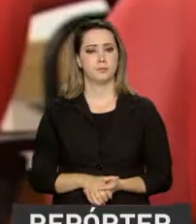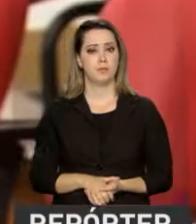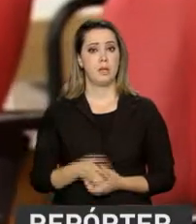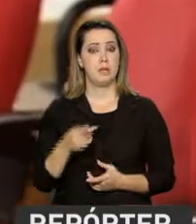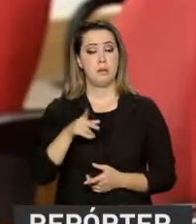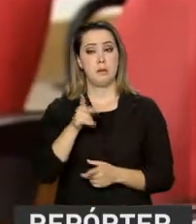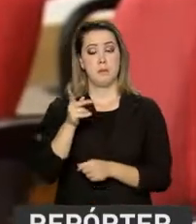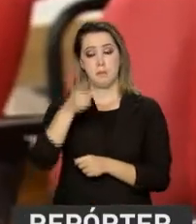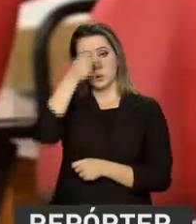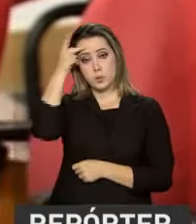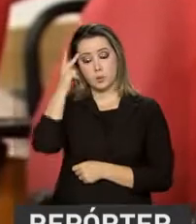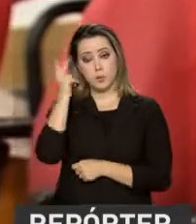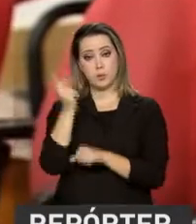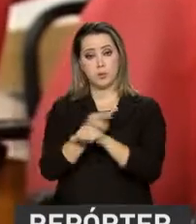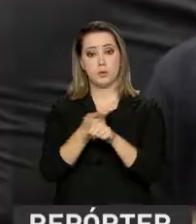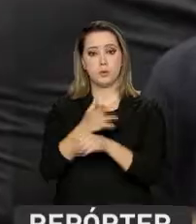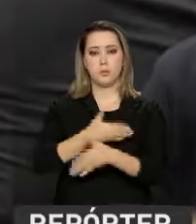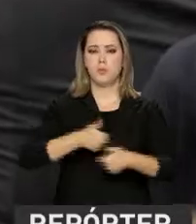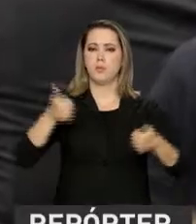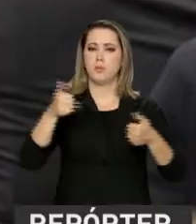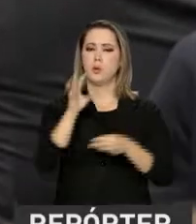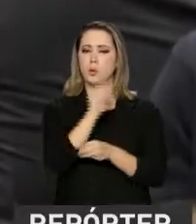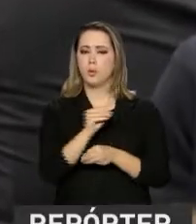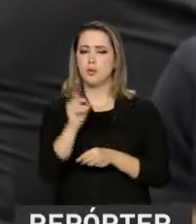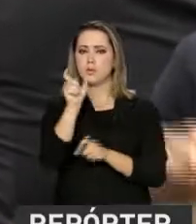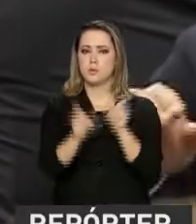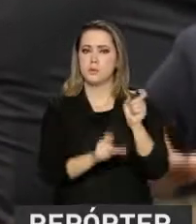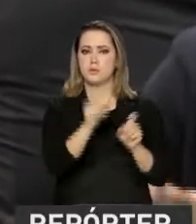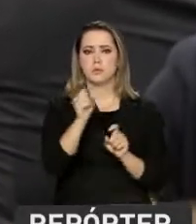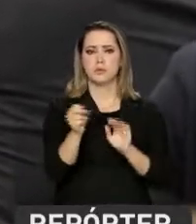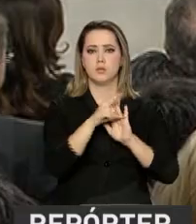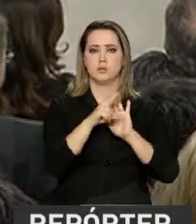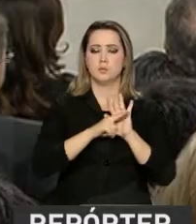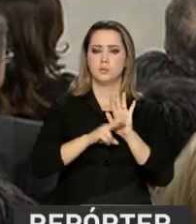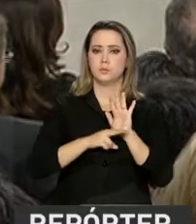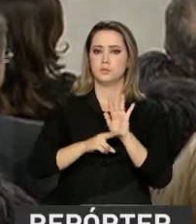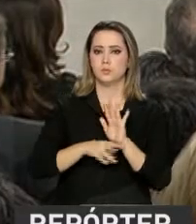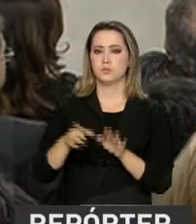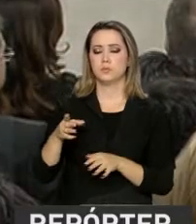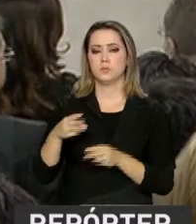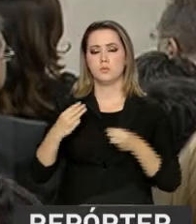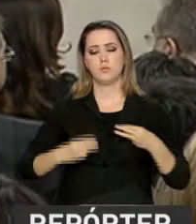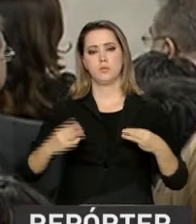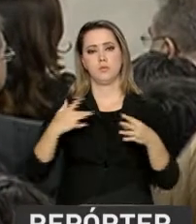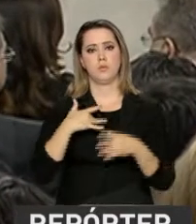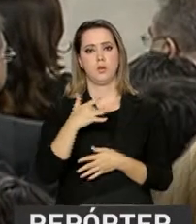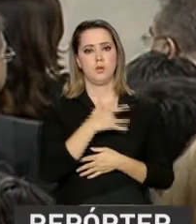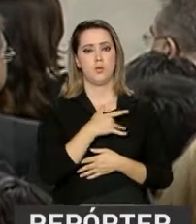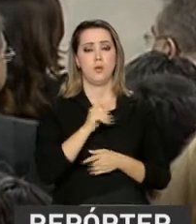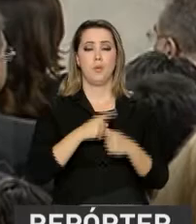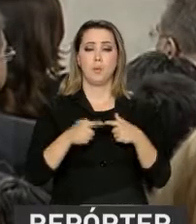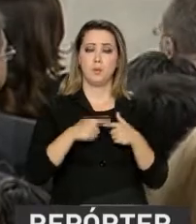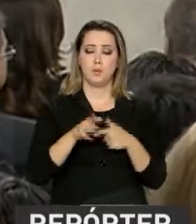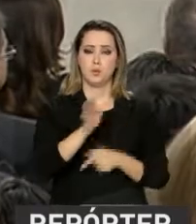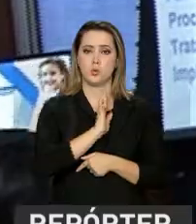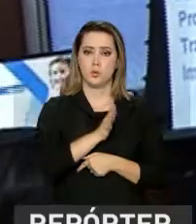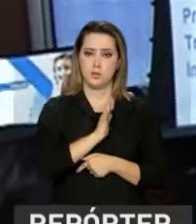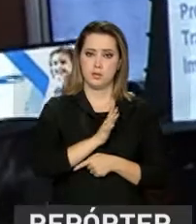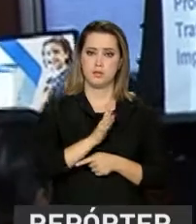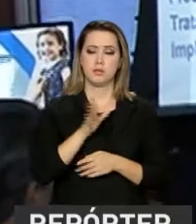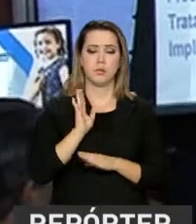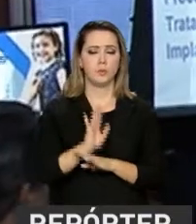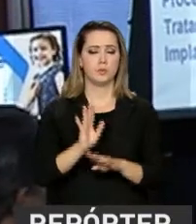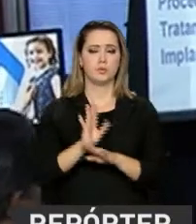melhora no atendimento para os pacientes as novas diretrizes do ministério da saúde para o tratamento de cardiopatias congênitas bom